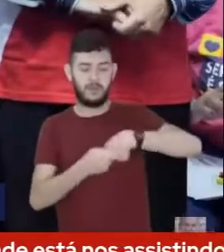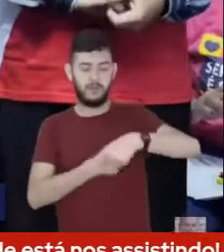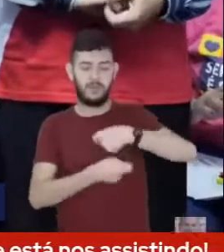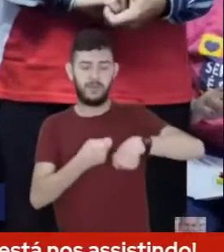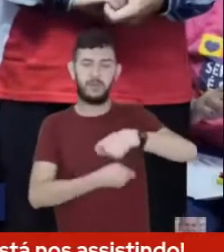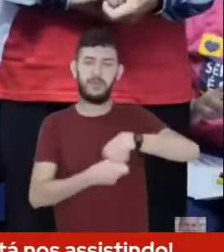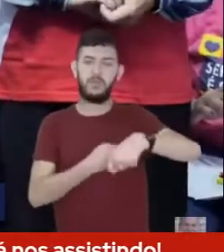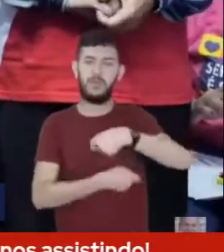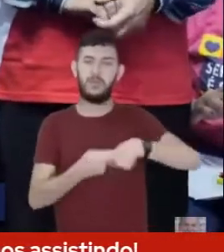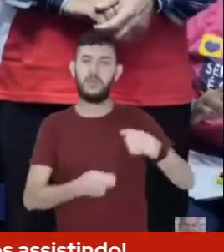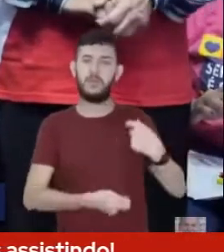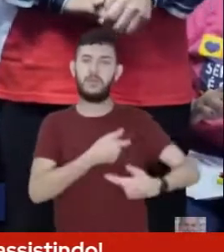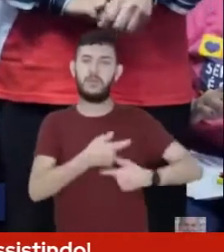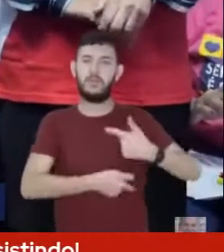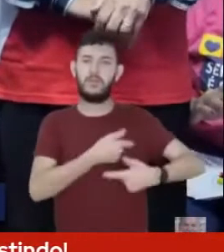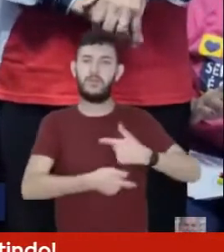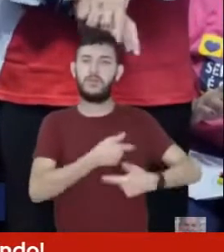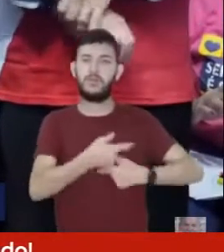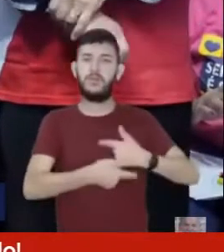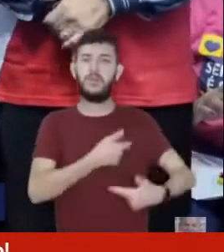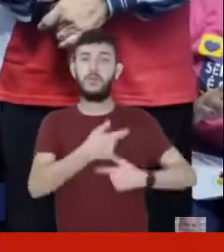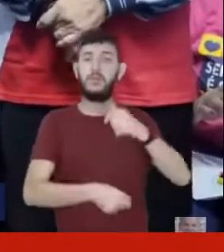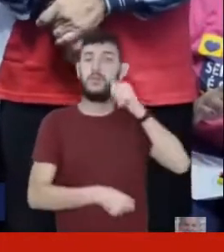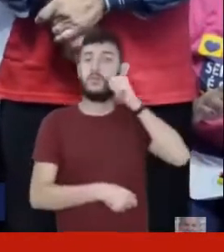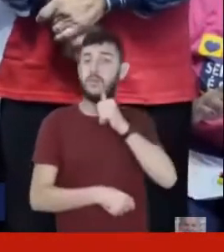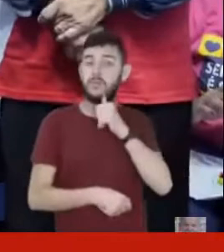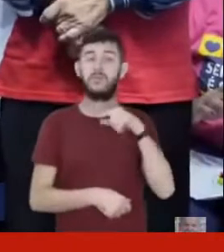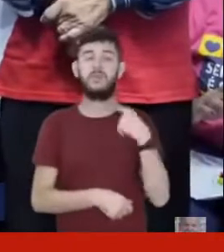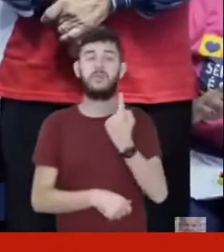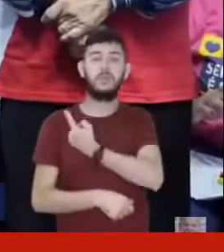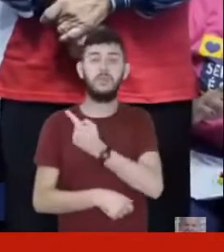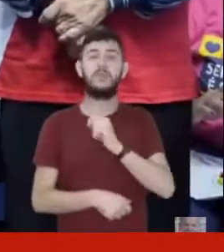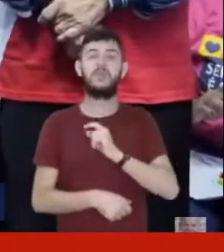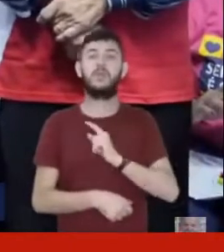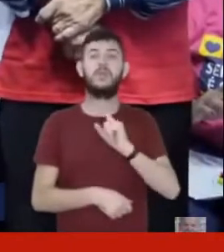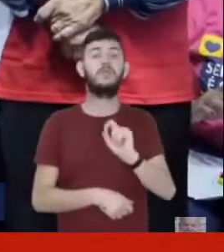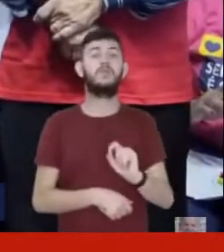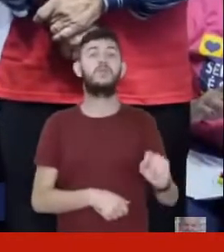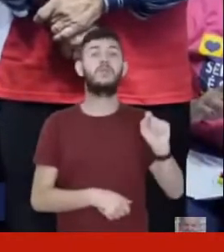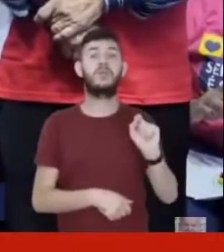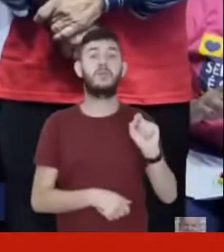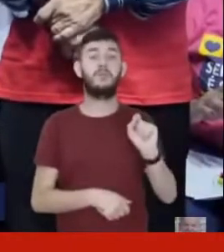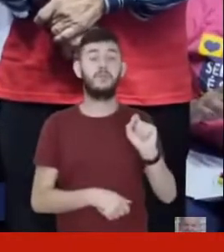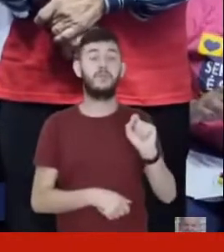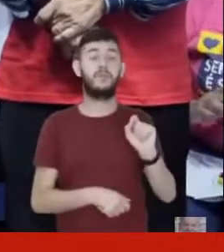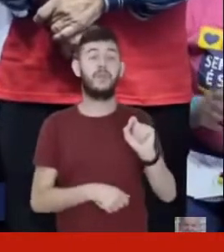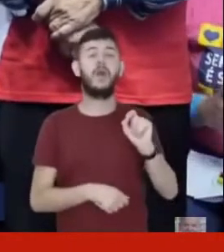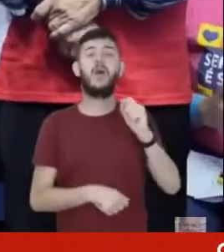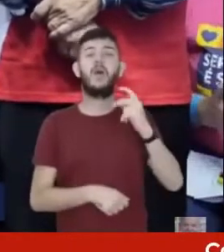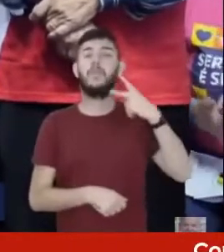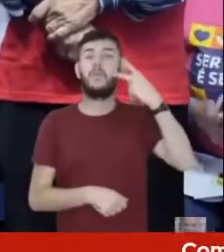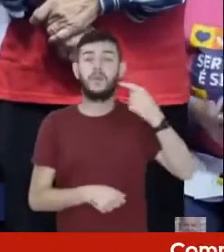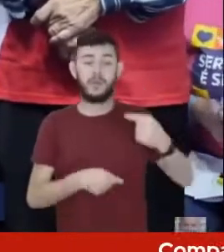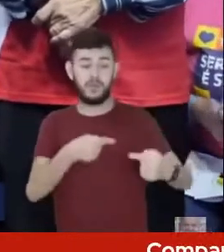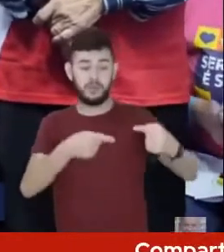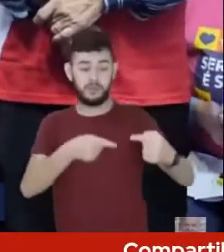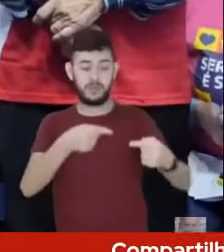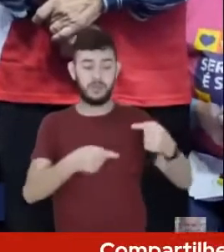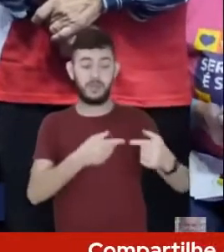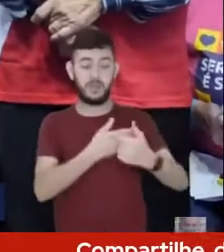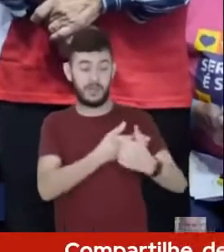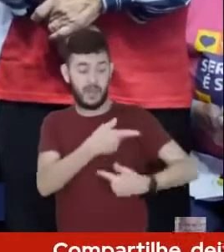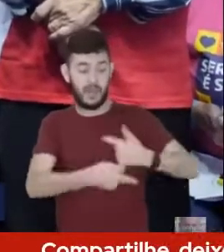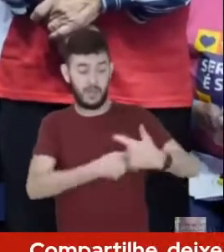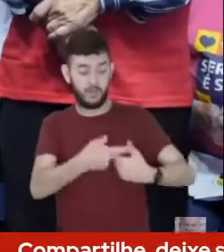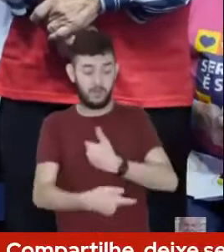feminino, de ampliar o número de mulheres na política e em cargos públicos. Precisamos de um país